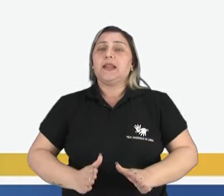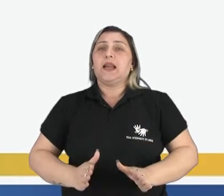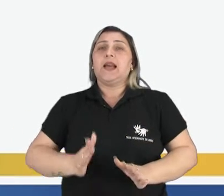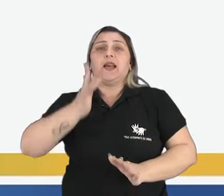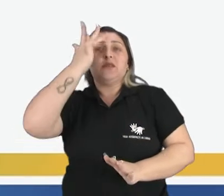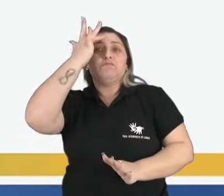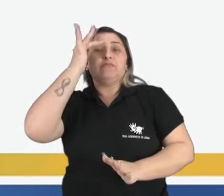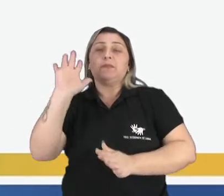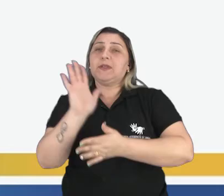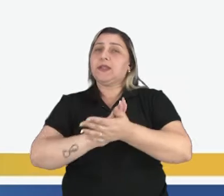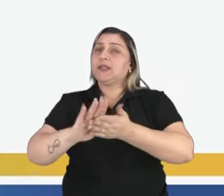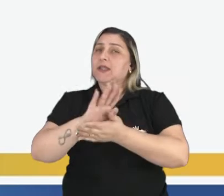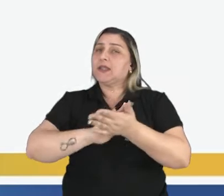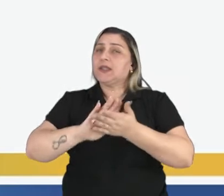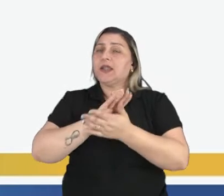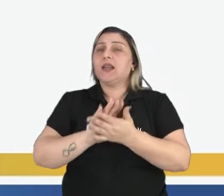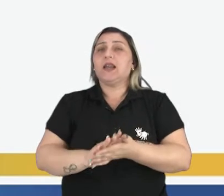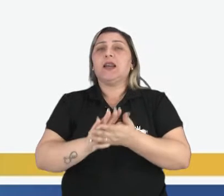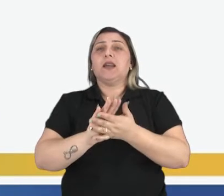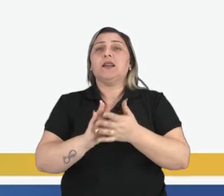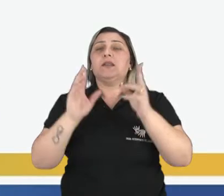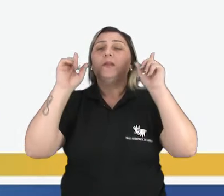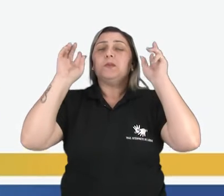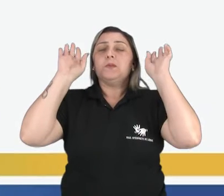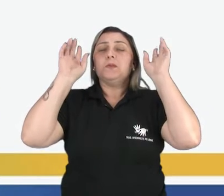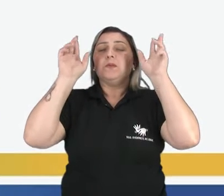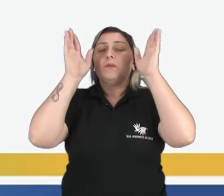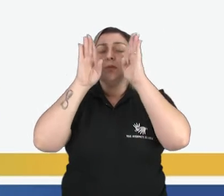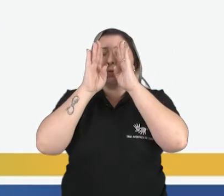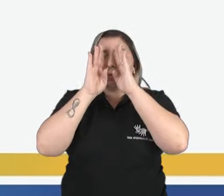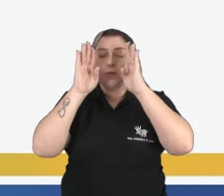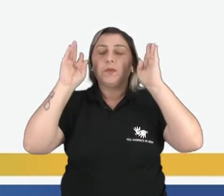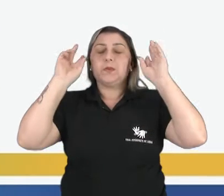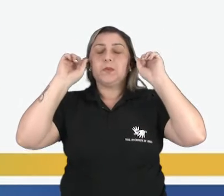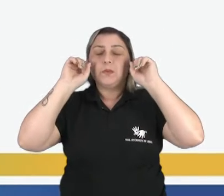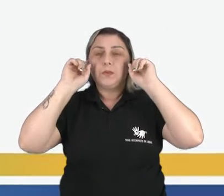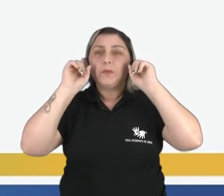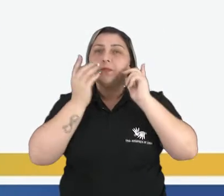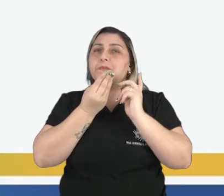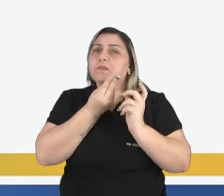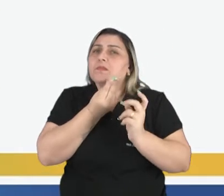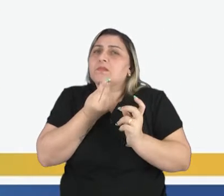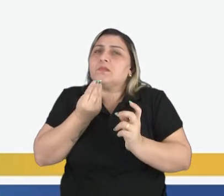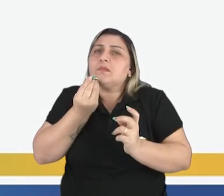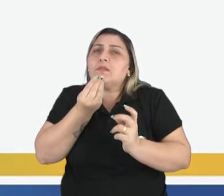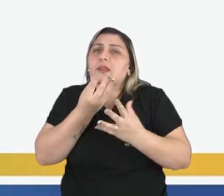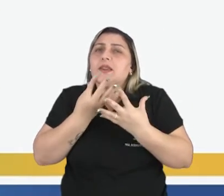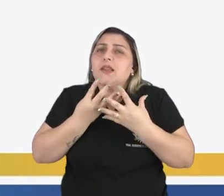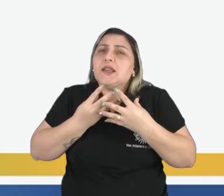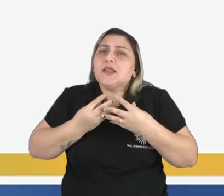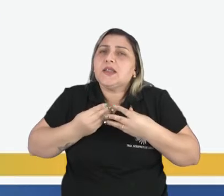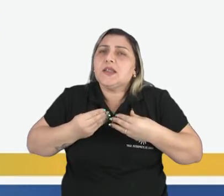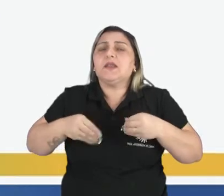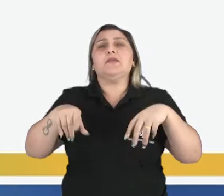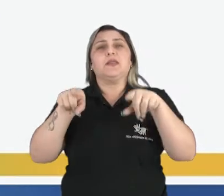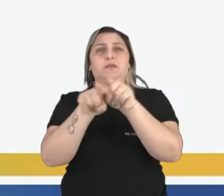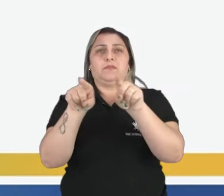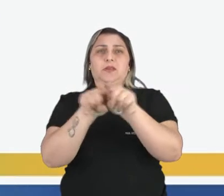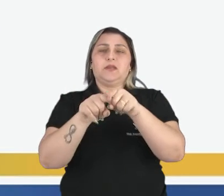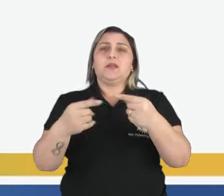praticamente com pouca visão, né, com baixa audição, o paladar muito, muito sensível, né?